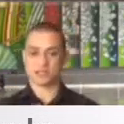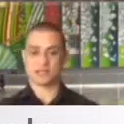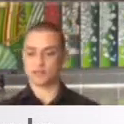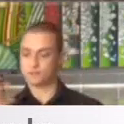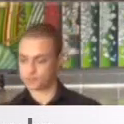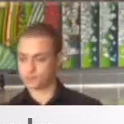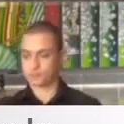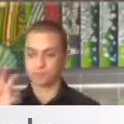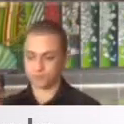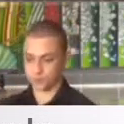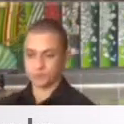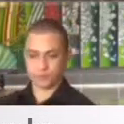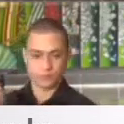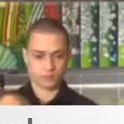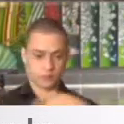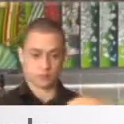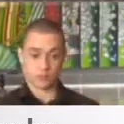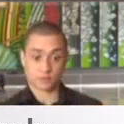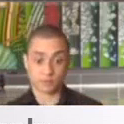exclusivamente para o tratamento